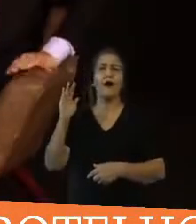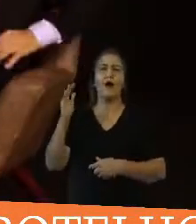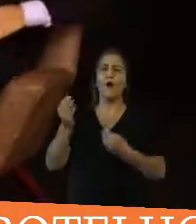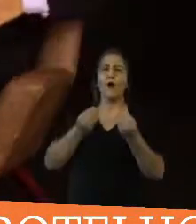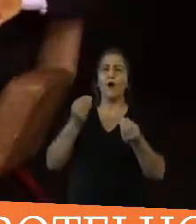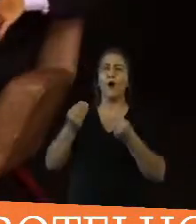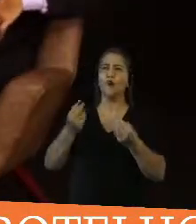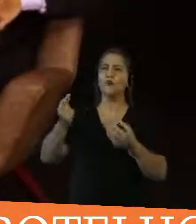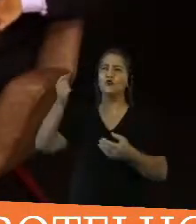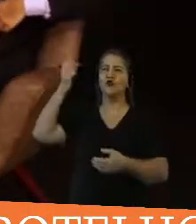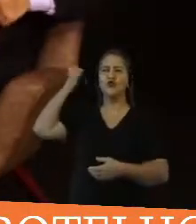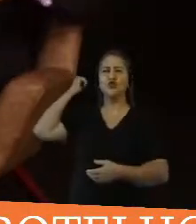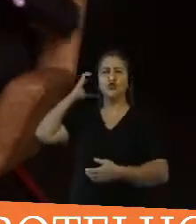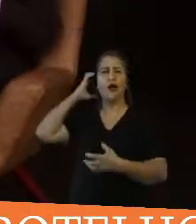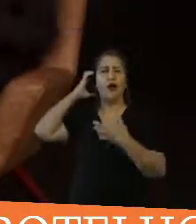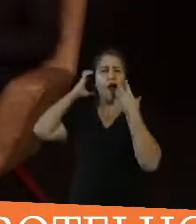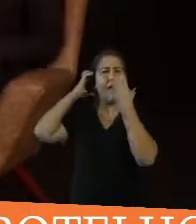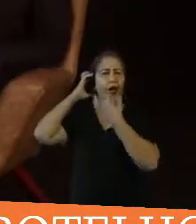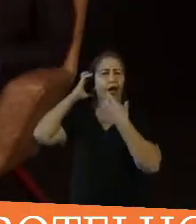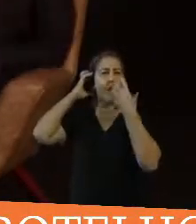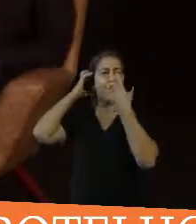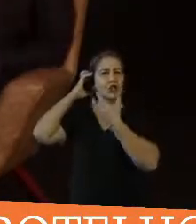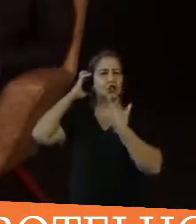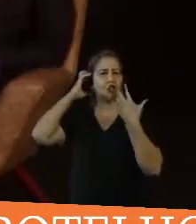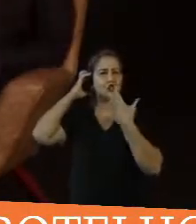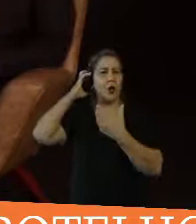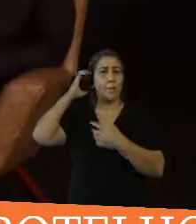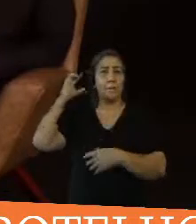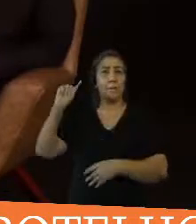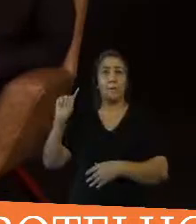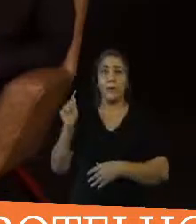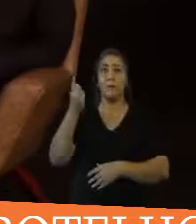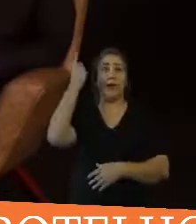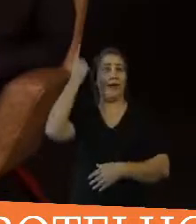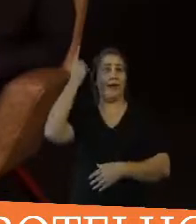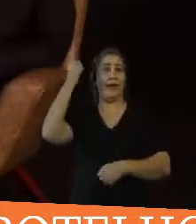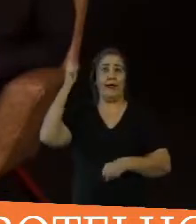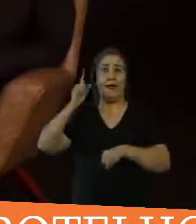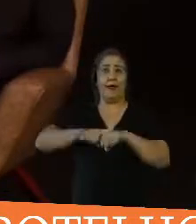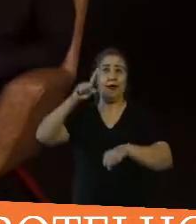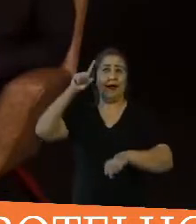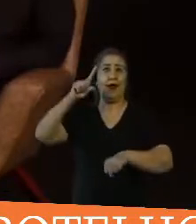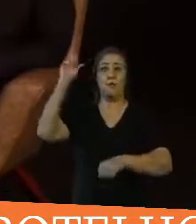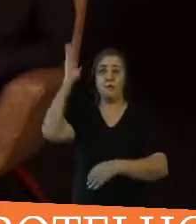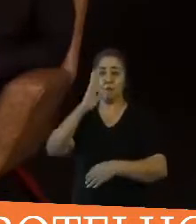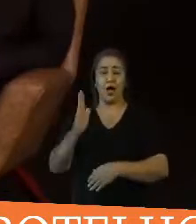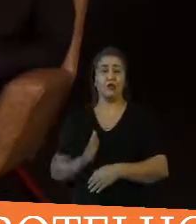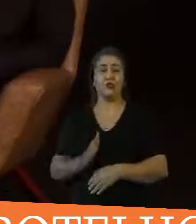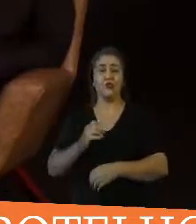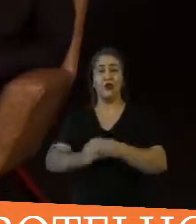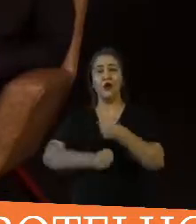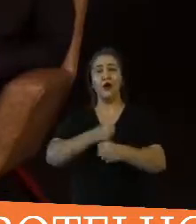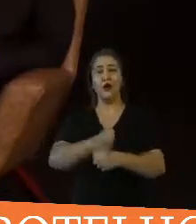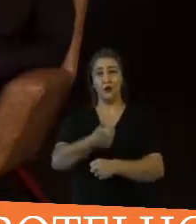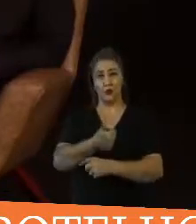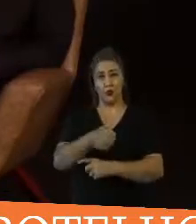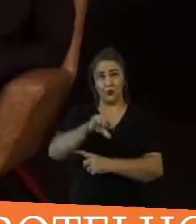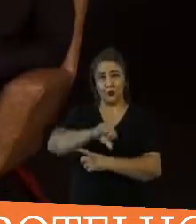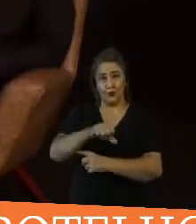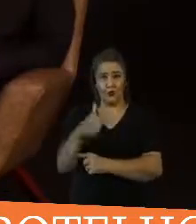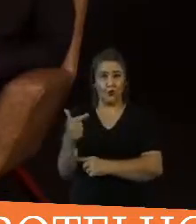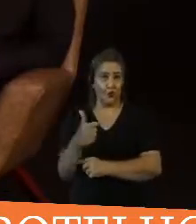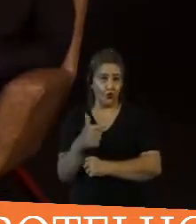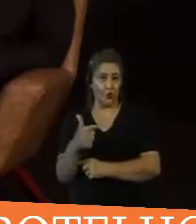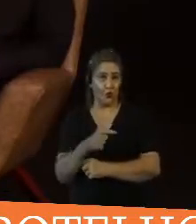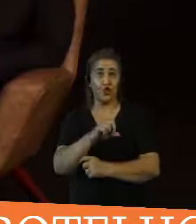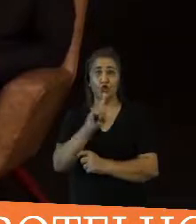era do rádio, né? A primeira transmissão oficial de rádio no Brasil foi no ano de 1922, no